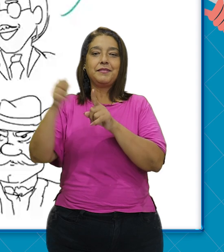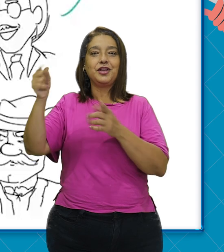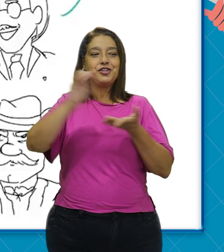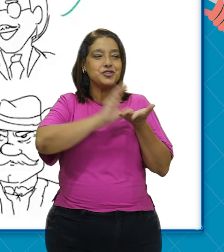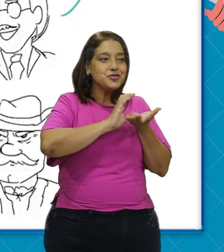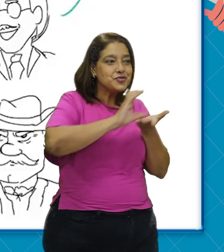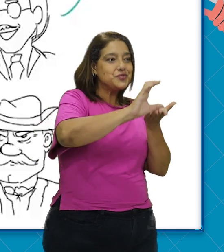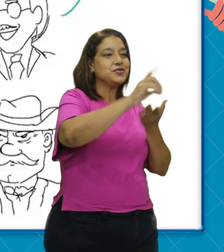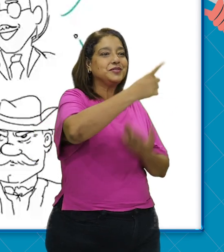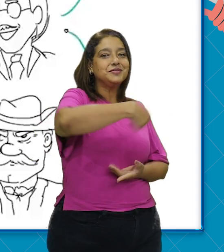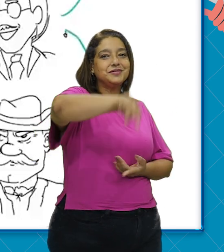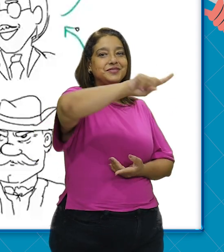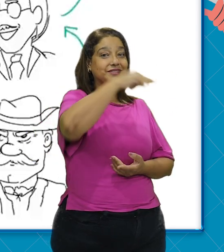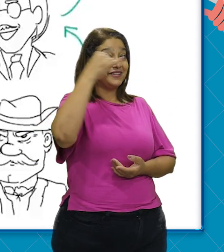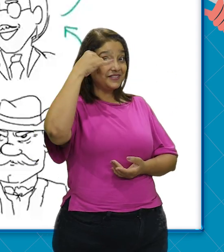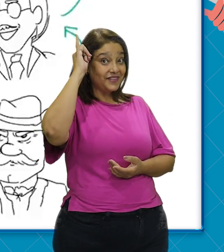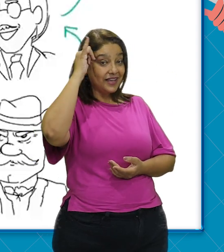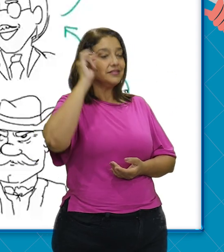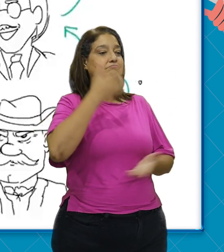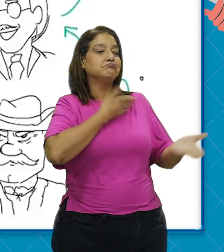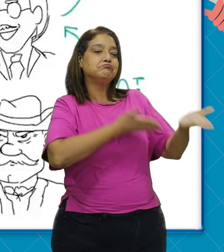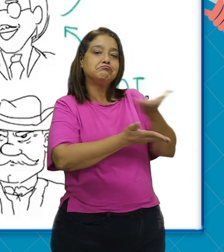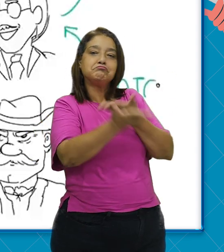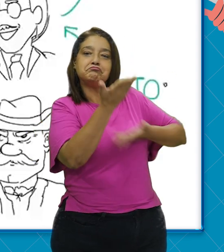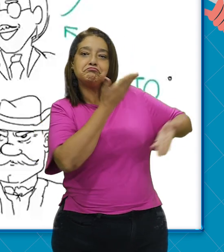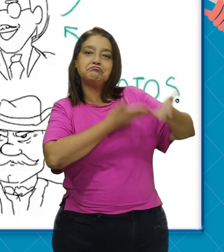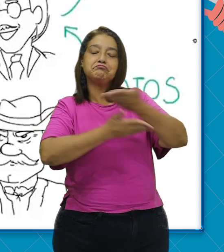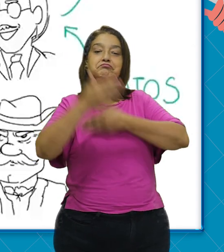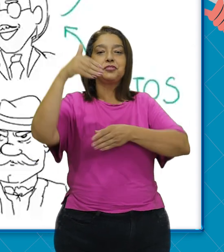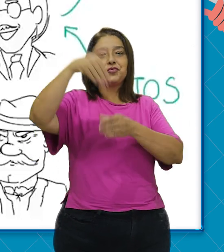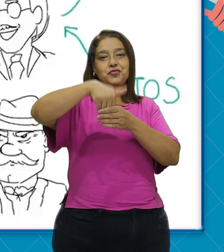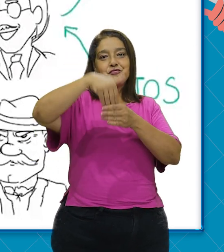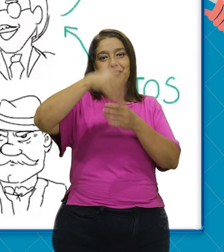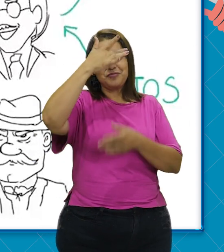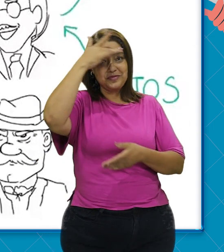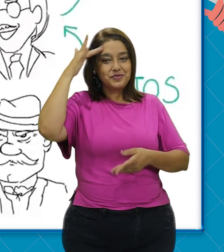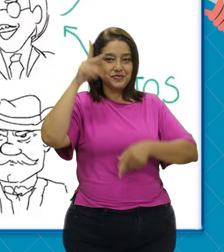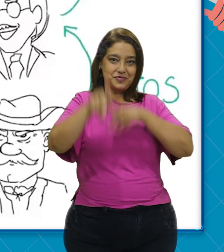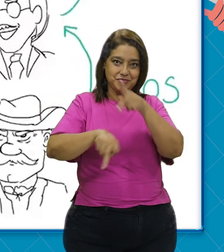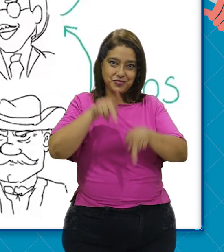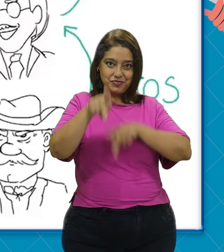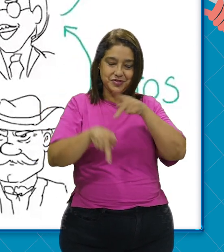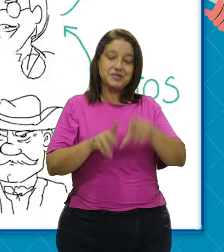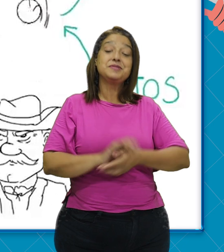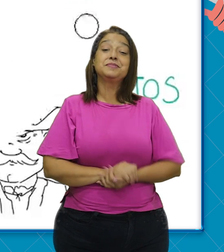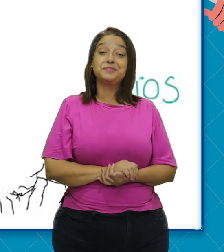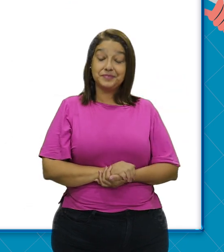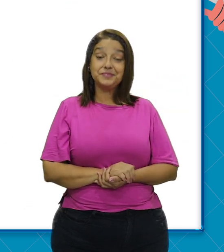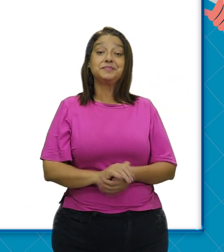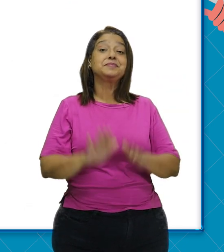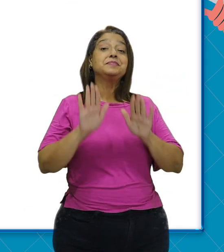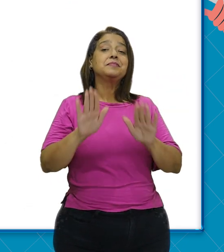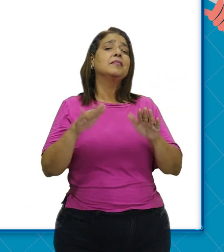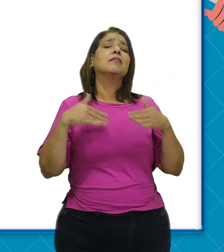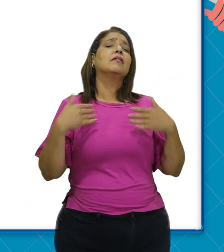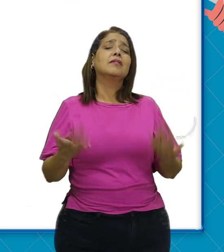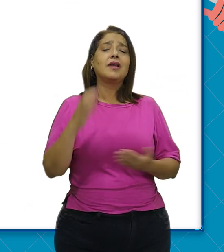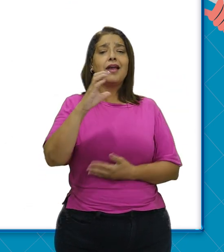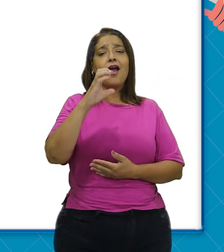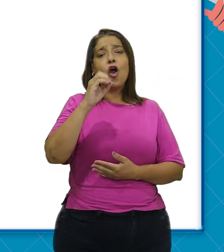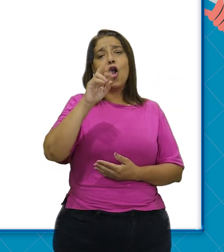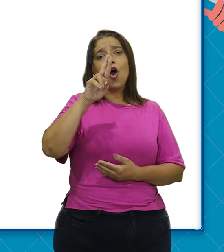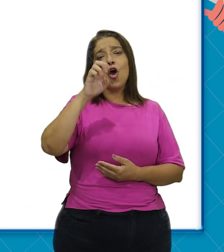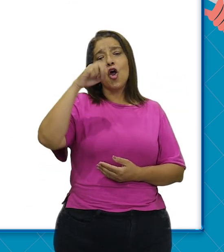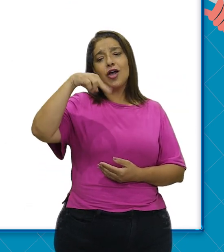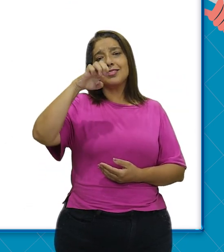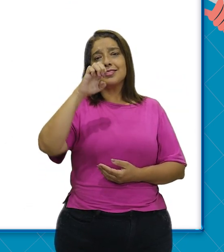aos coronéis, que retornavam em forma de votos da população. Mas, afinal, quem eram esses coronéis?